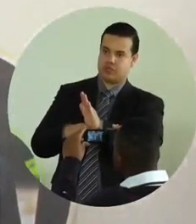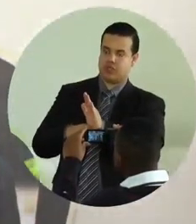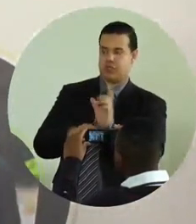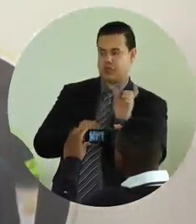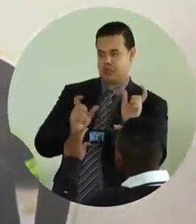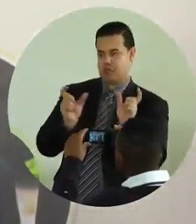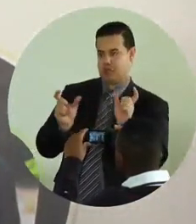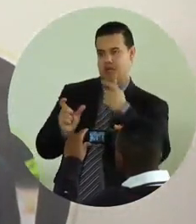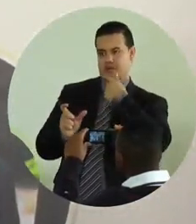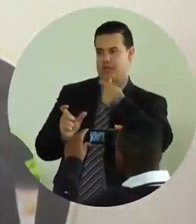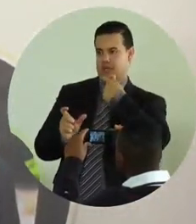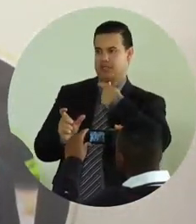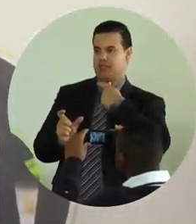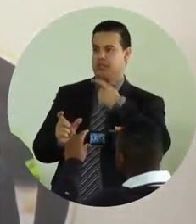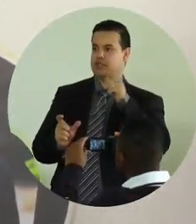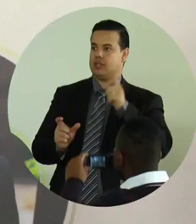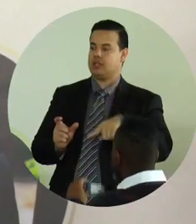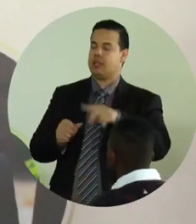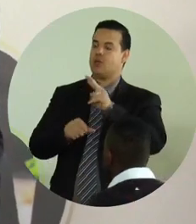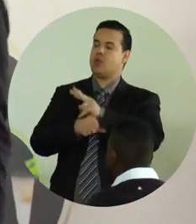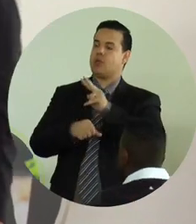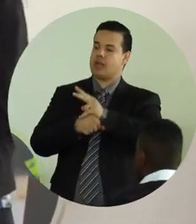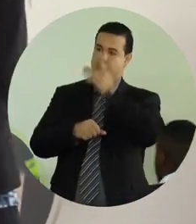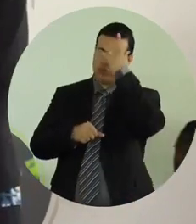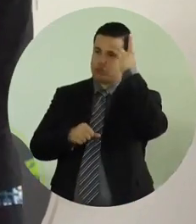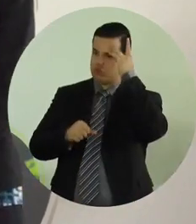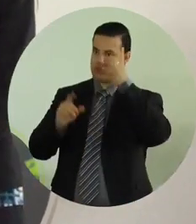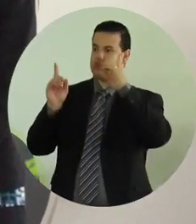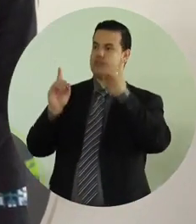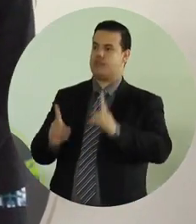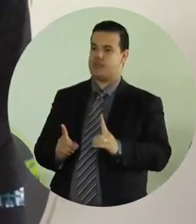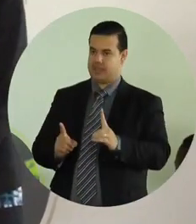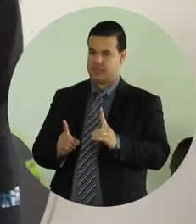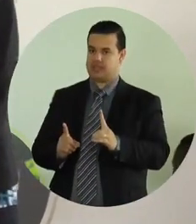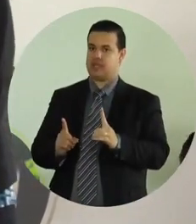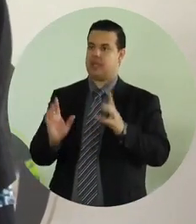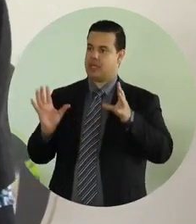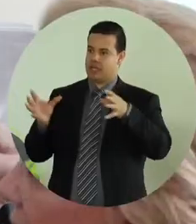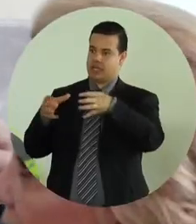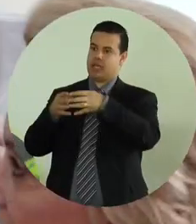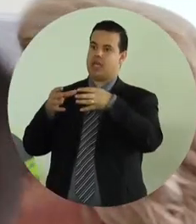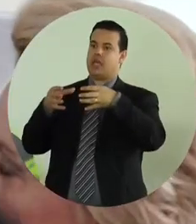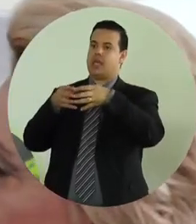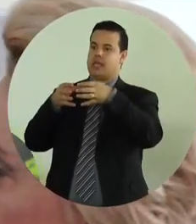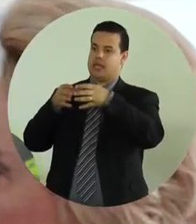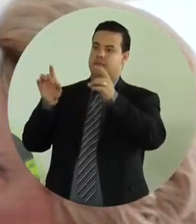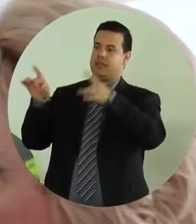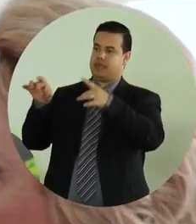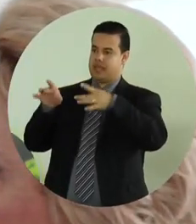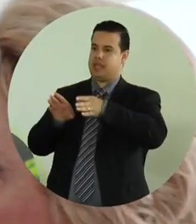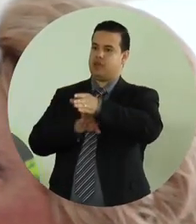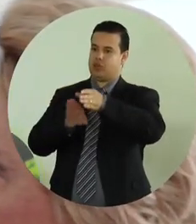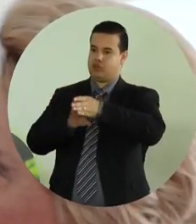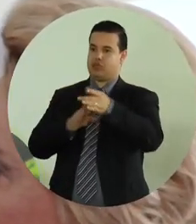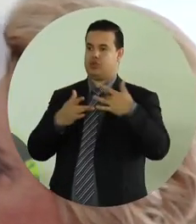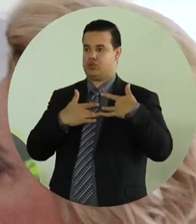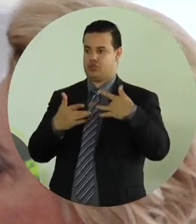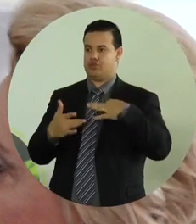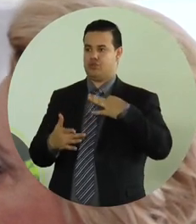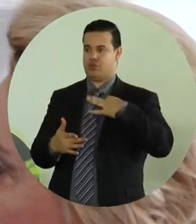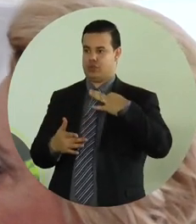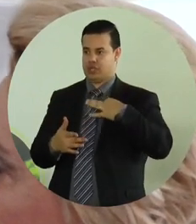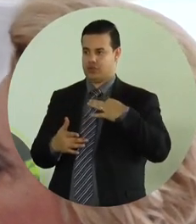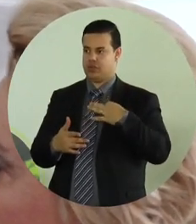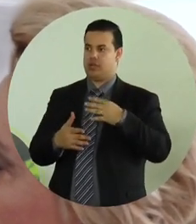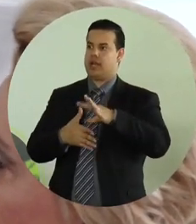Equality, Equidade na Deficiência, dirigido a toda a equipe técnica, o conselho e voluntários. Além disso,